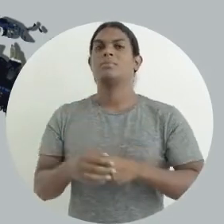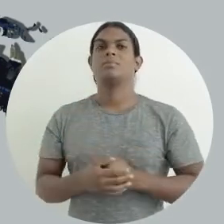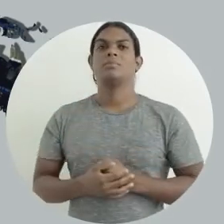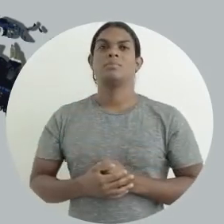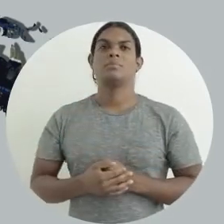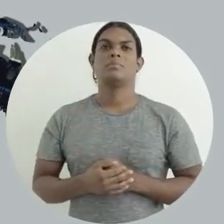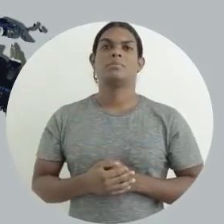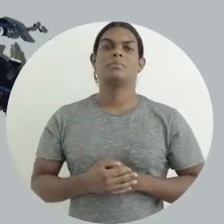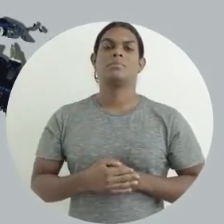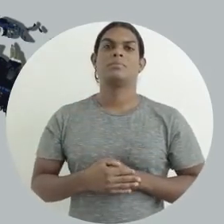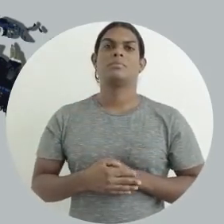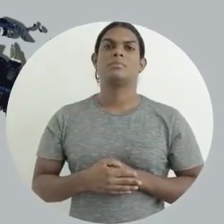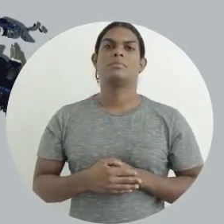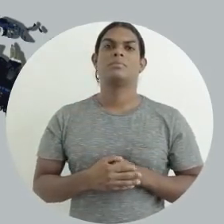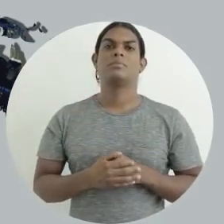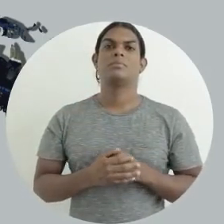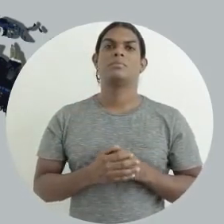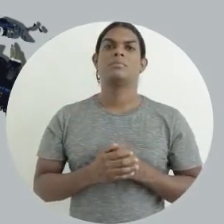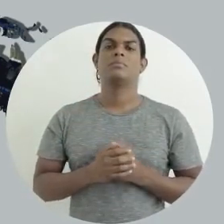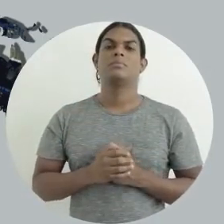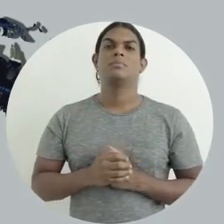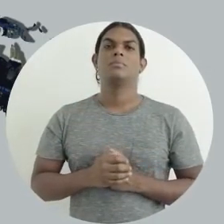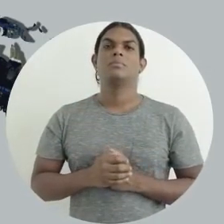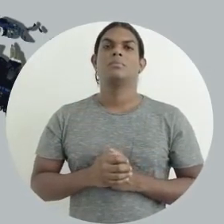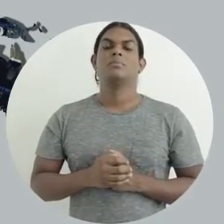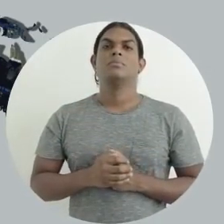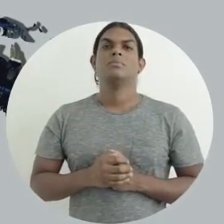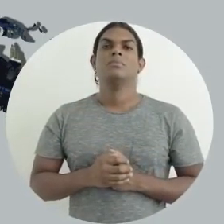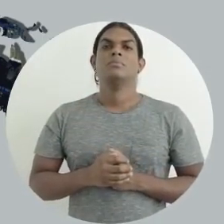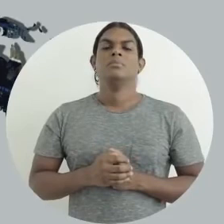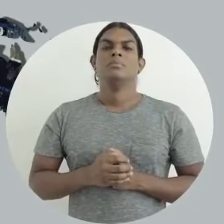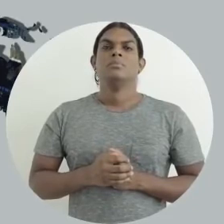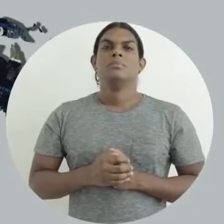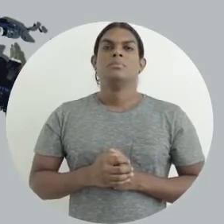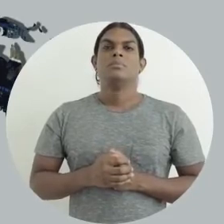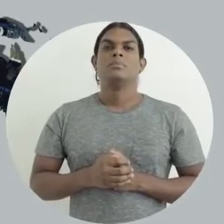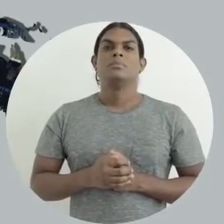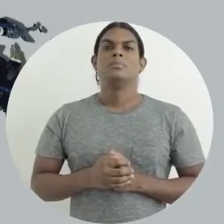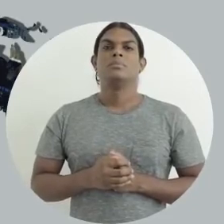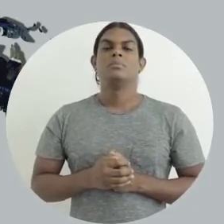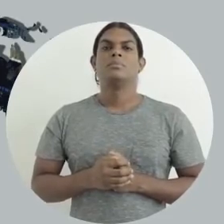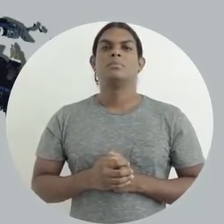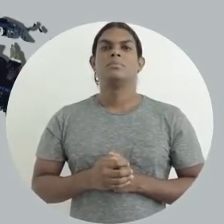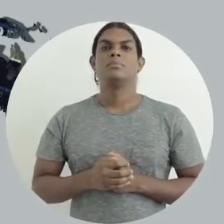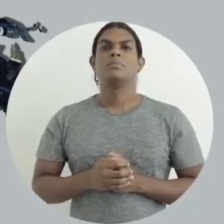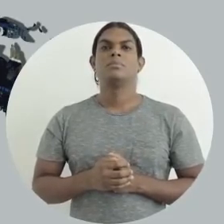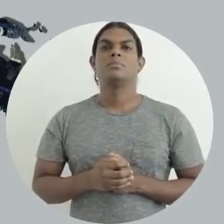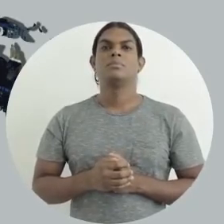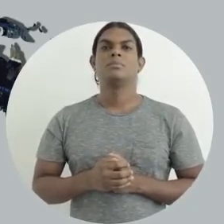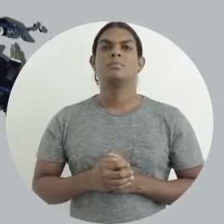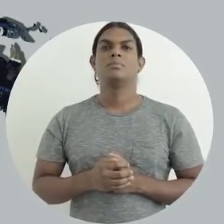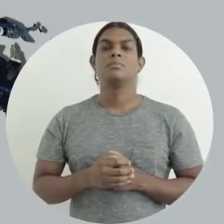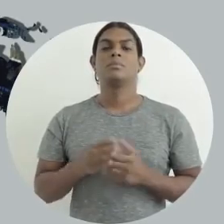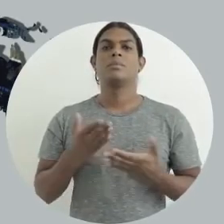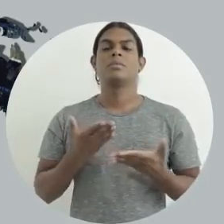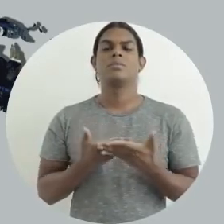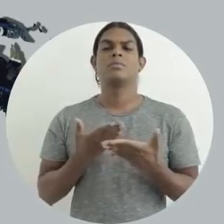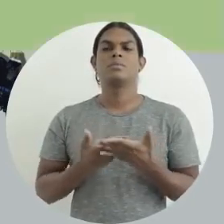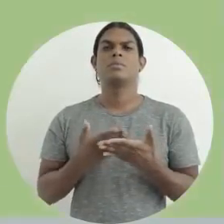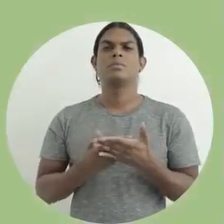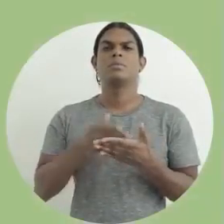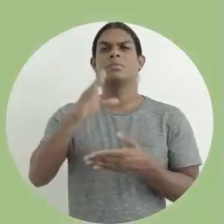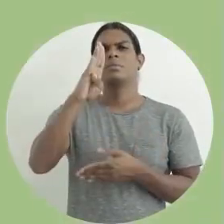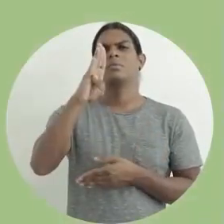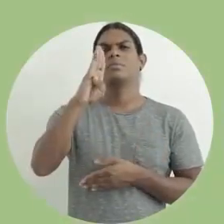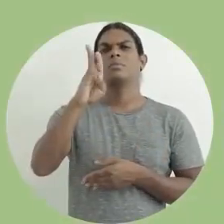as possíveis represálias impostas por países integrantes de algum bloco. Vamos falar aqui um pouco sobre BRICS. Não se